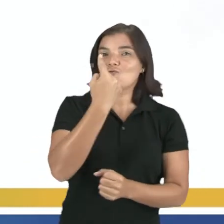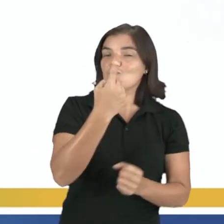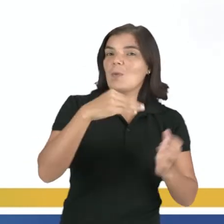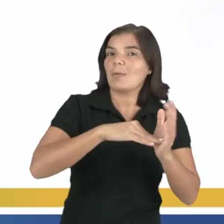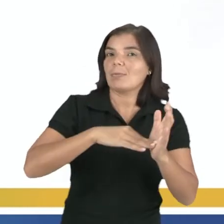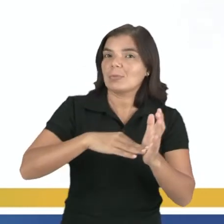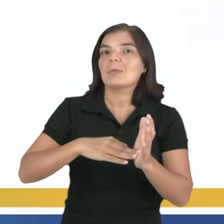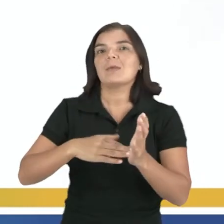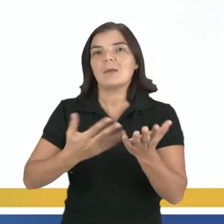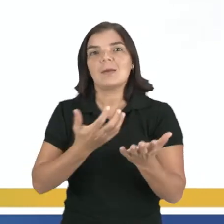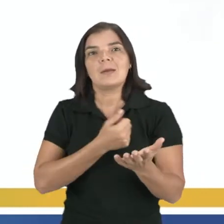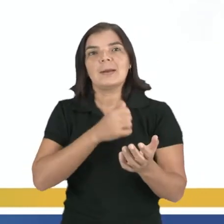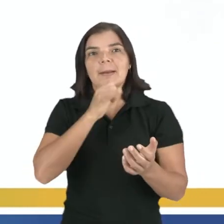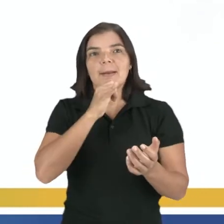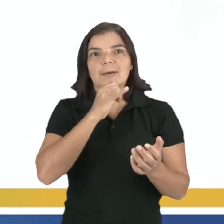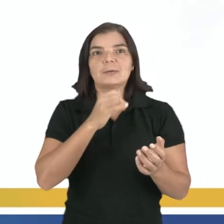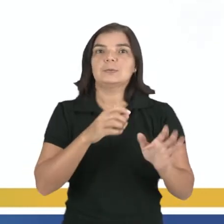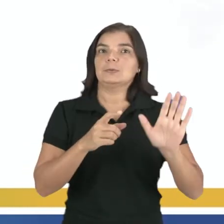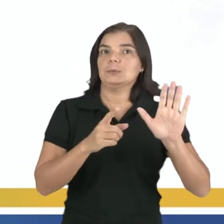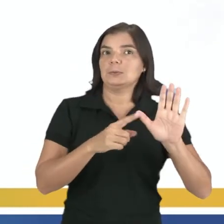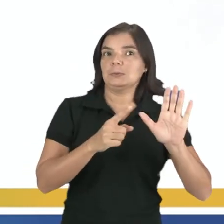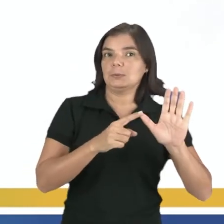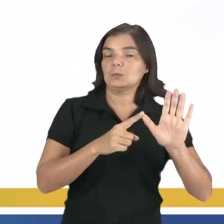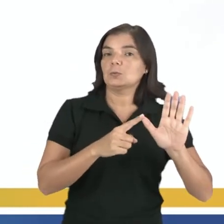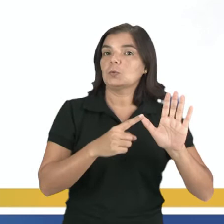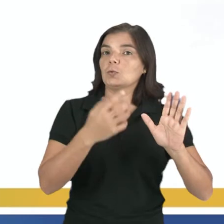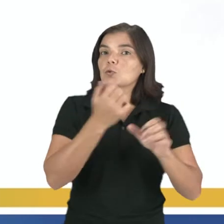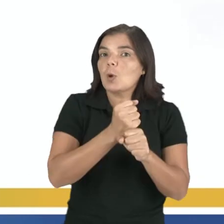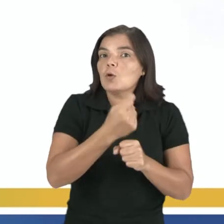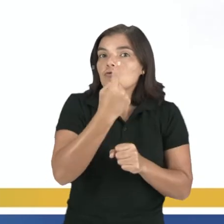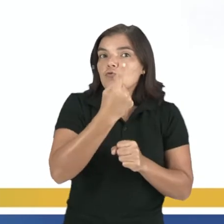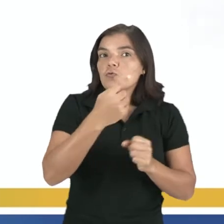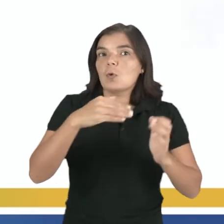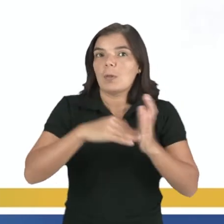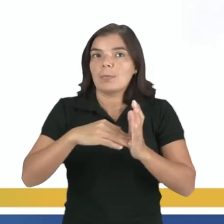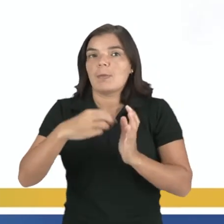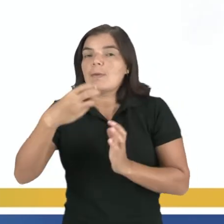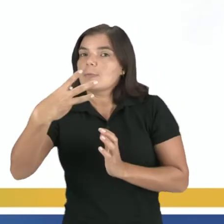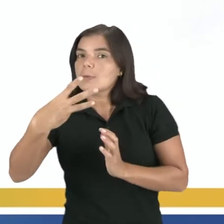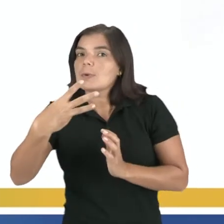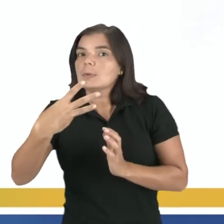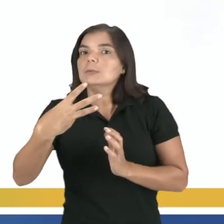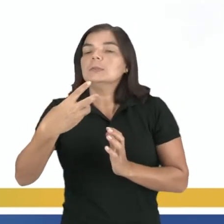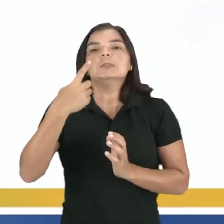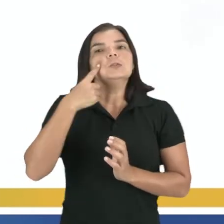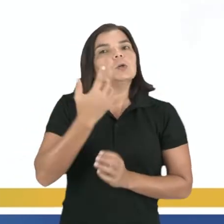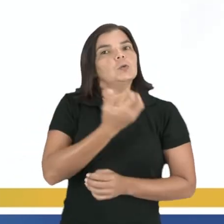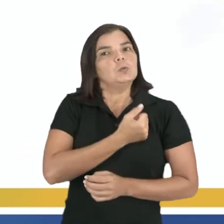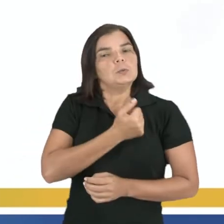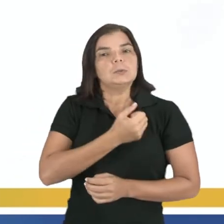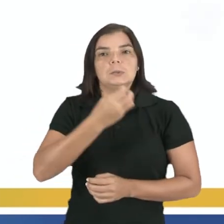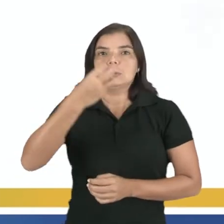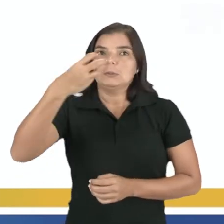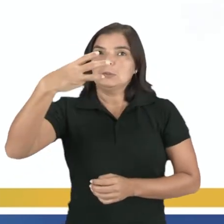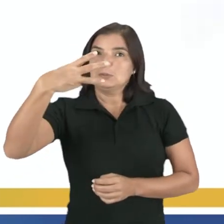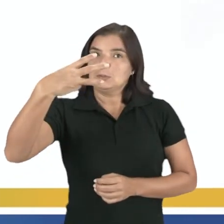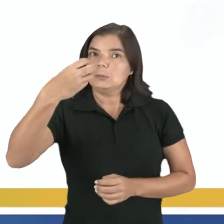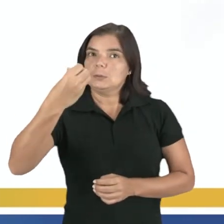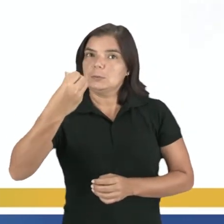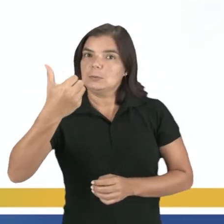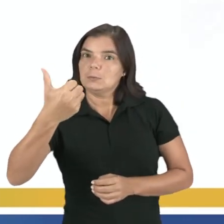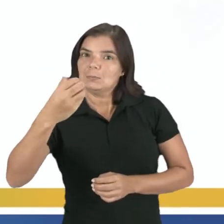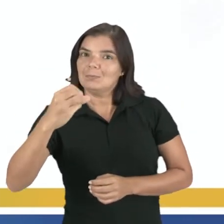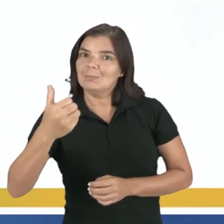na quarta figura, eu vou somar de 1 até 4. Na terceira figura, eu vou somar de 1 até 3. Então, os números 3, 6, 10 estão obedecendo